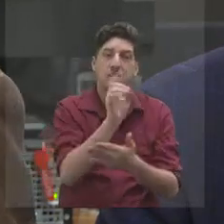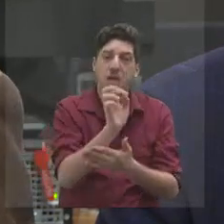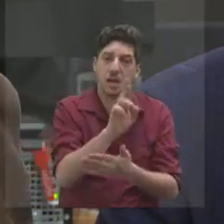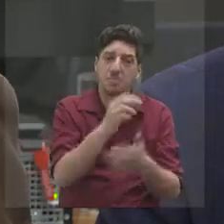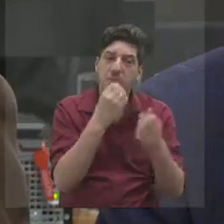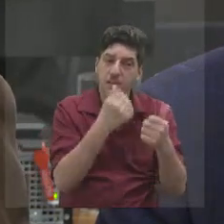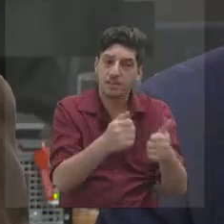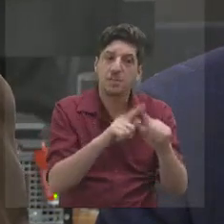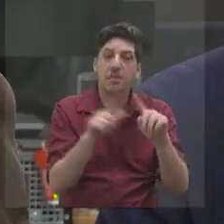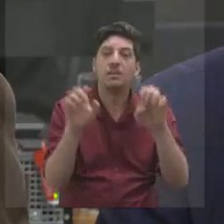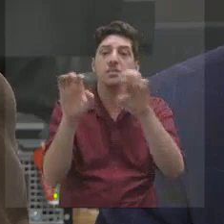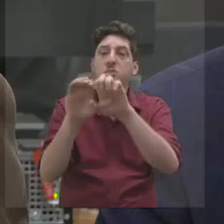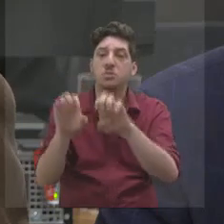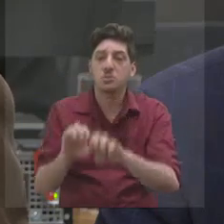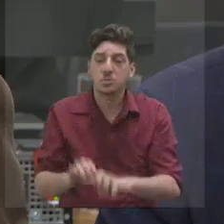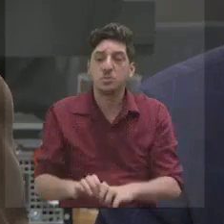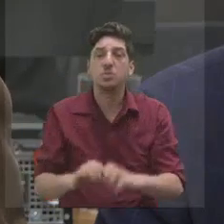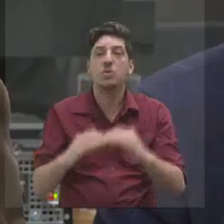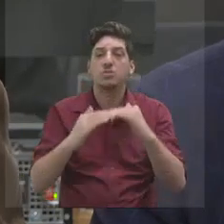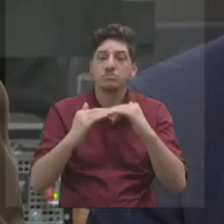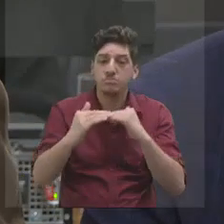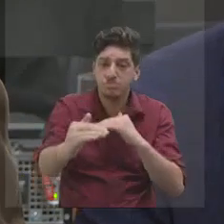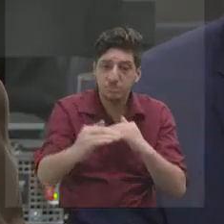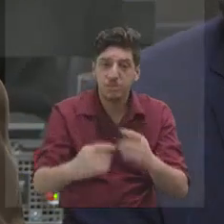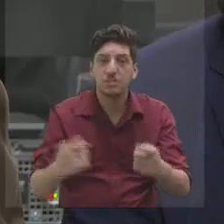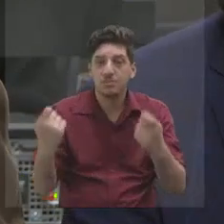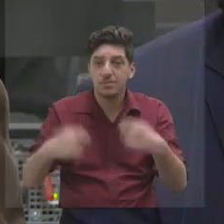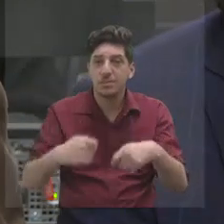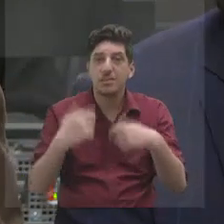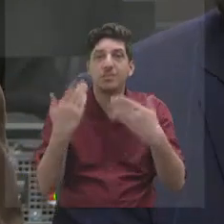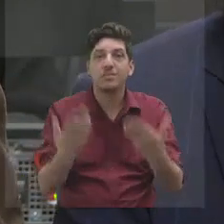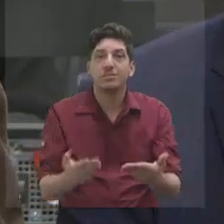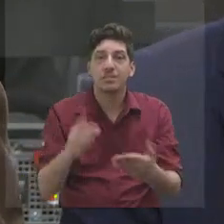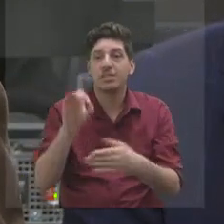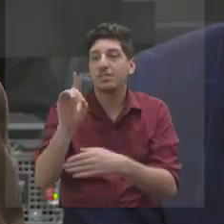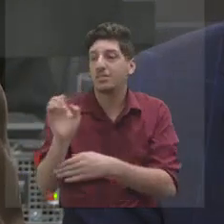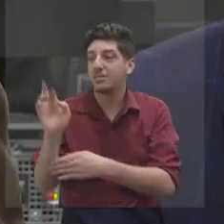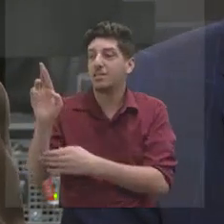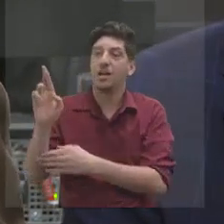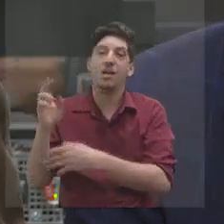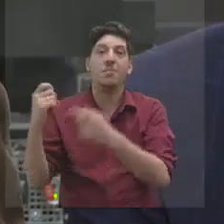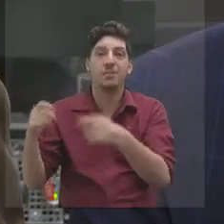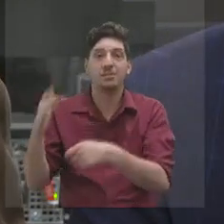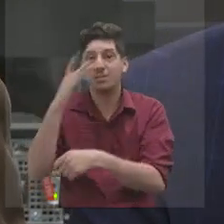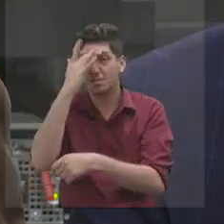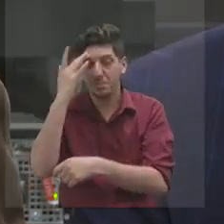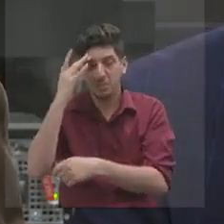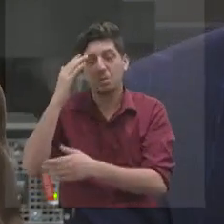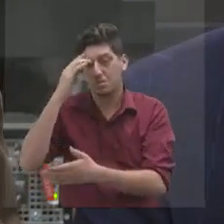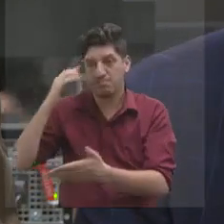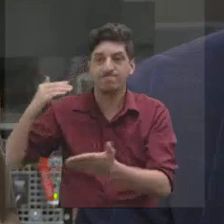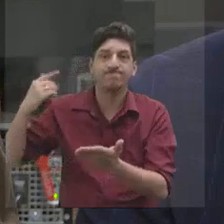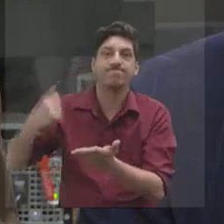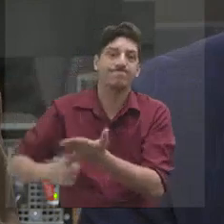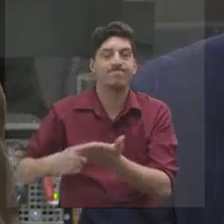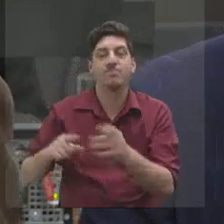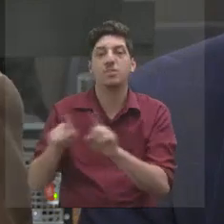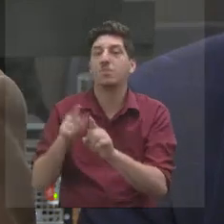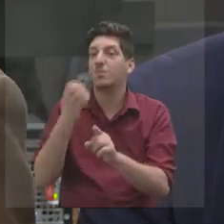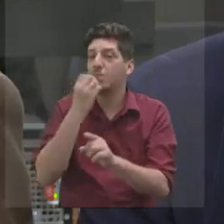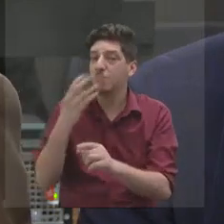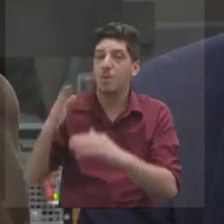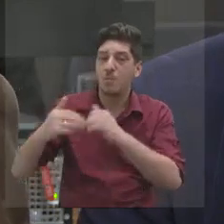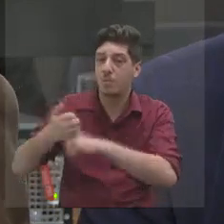das nossas estradas é a necessidade então não se faz Dr sem pessoas comprometidas sem bons profissionais e também